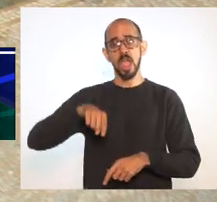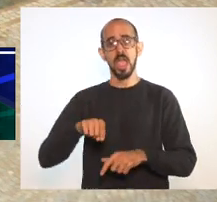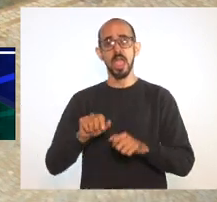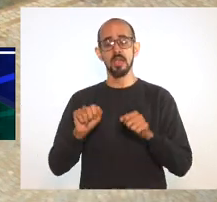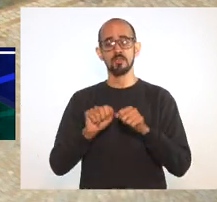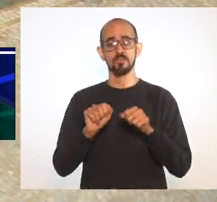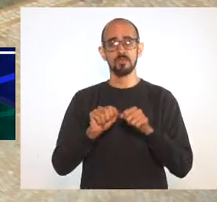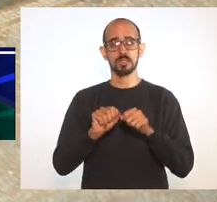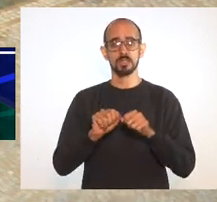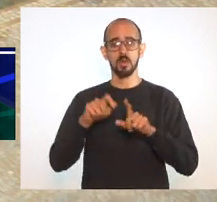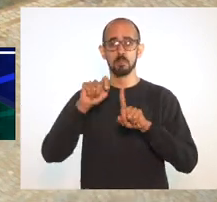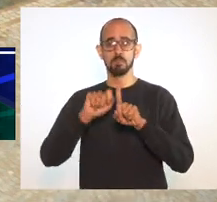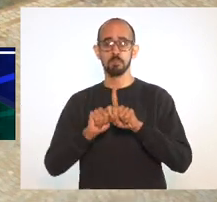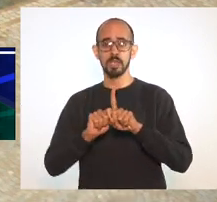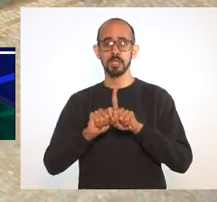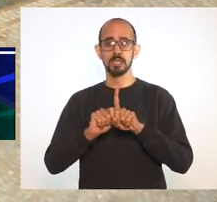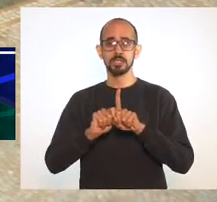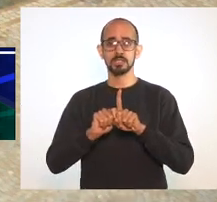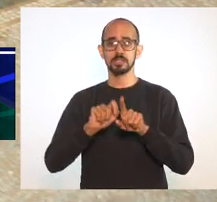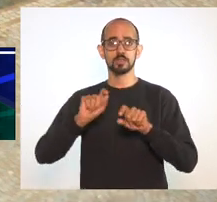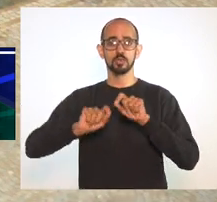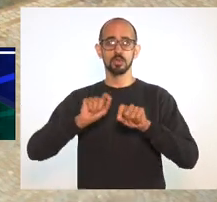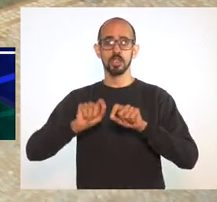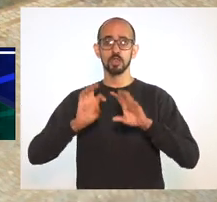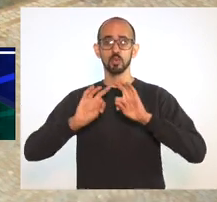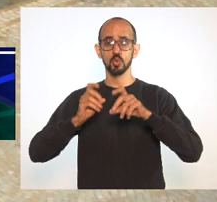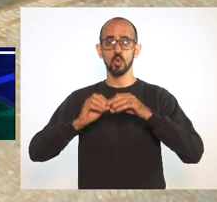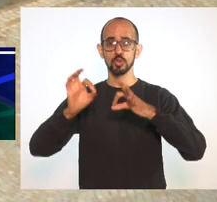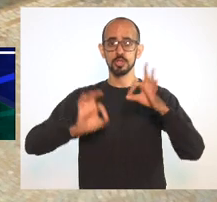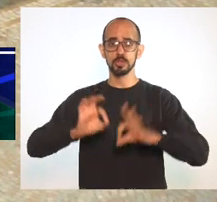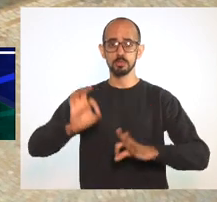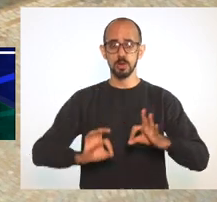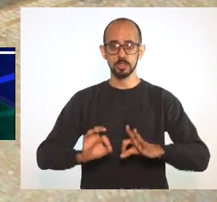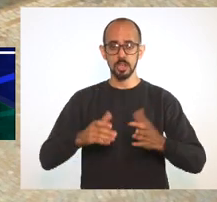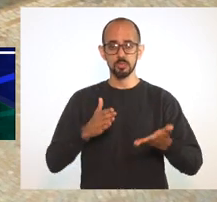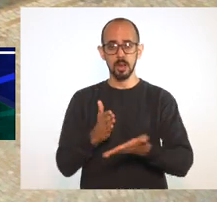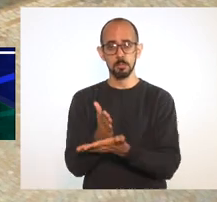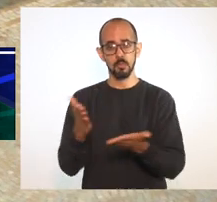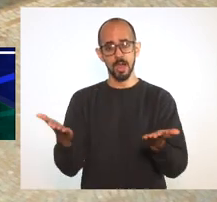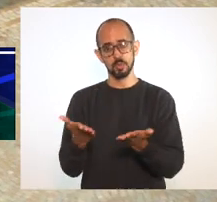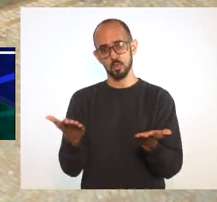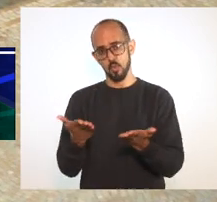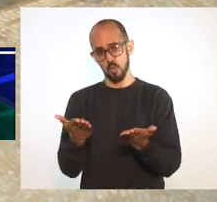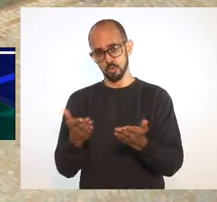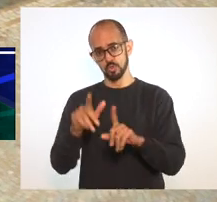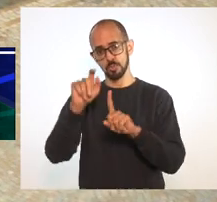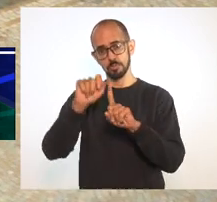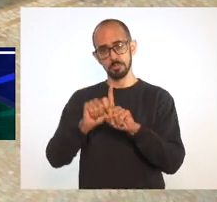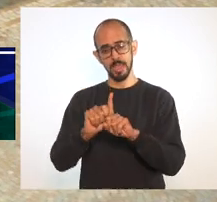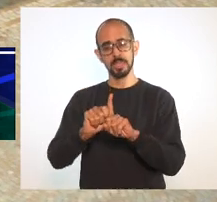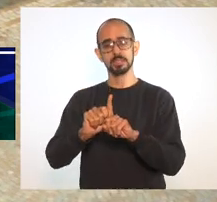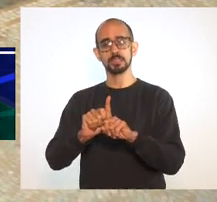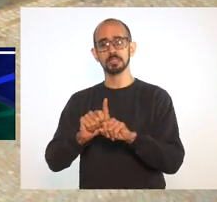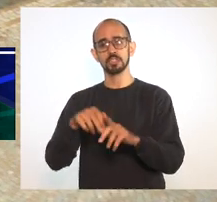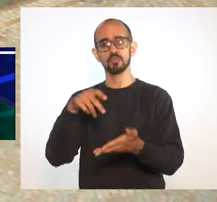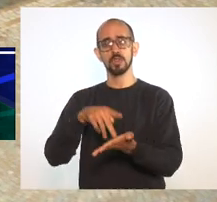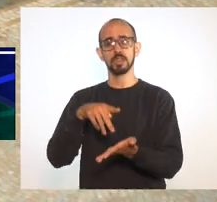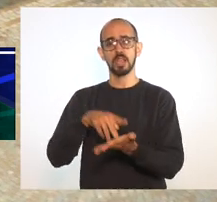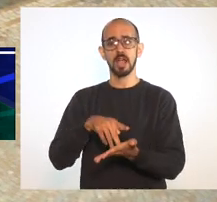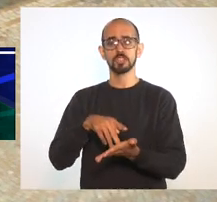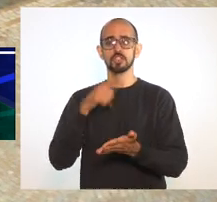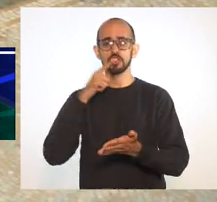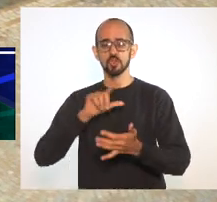será englobado todos esses projetos nos quais foram aprovados hoje. Um mês aonde verdadeiramente